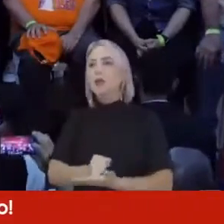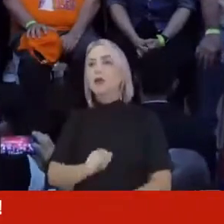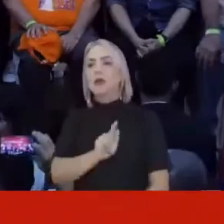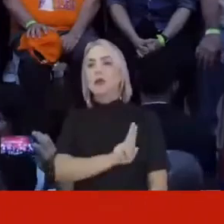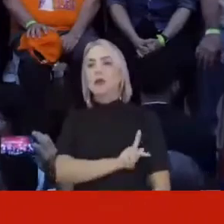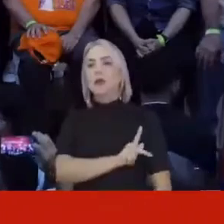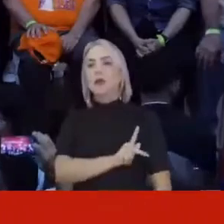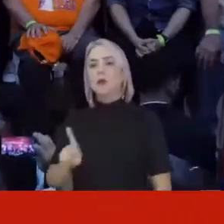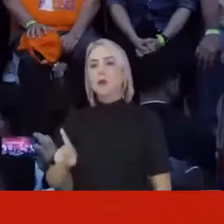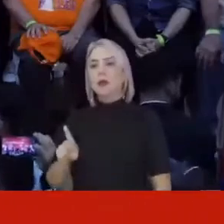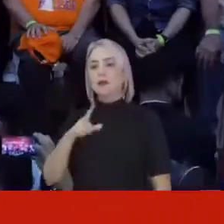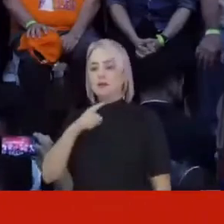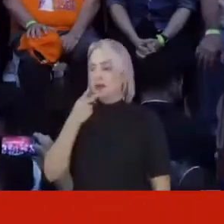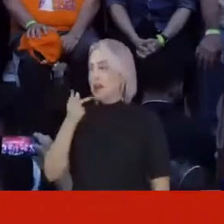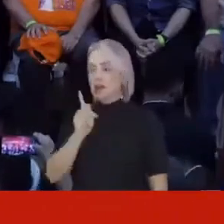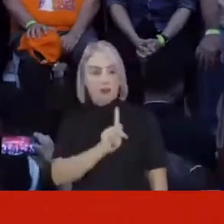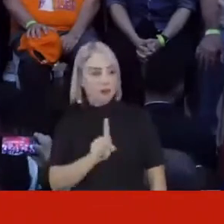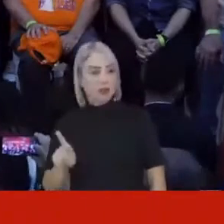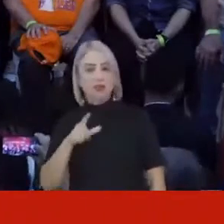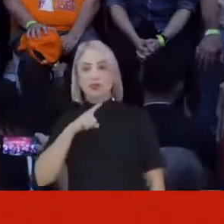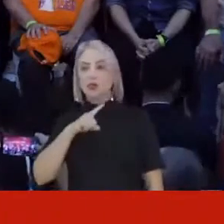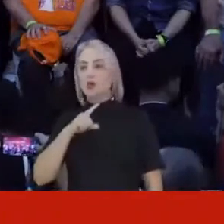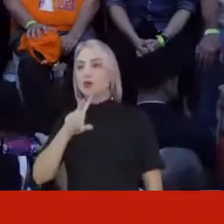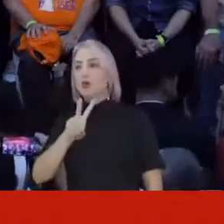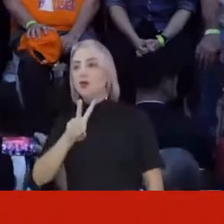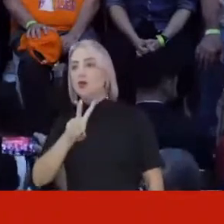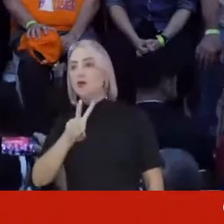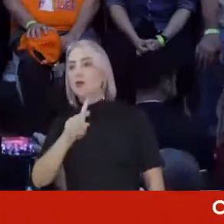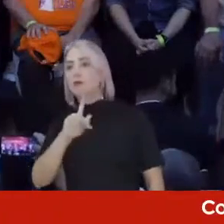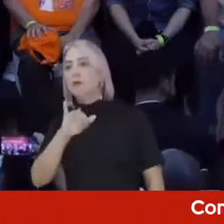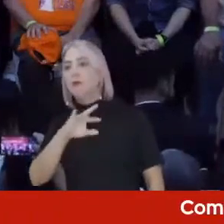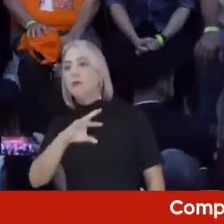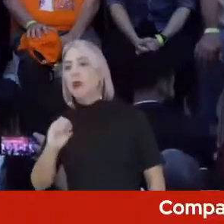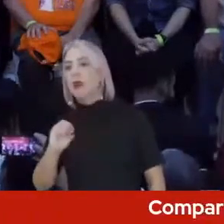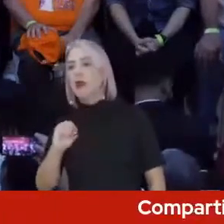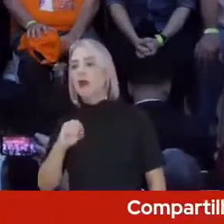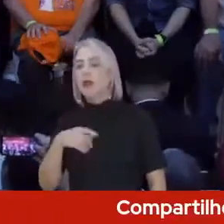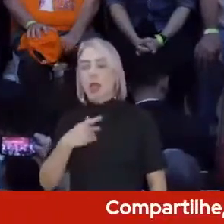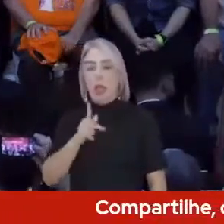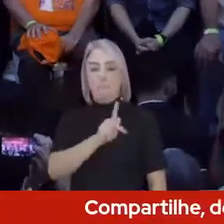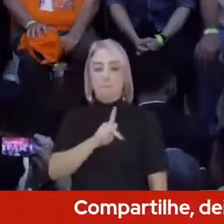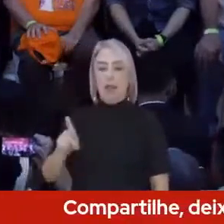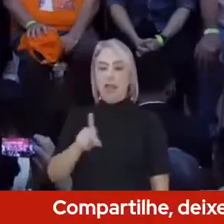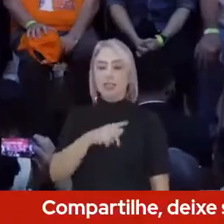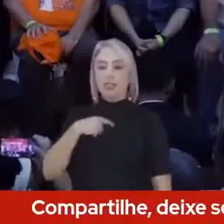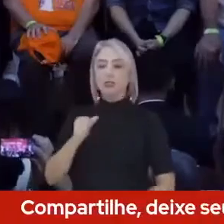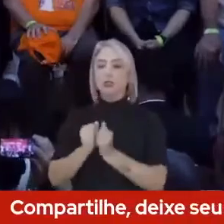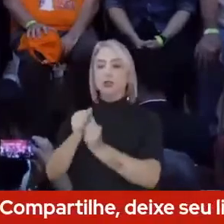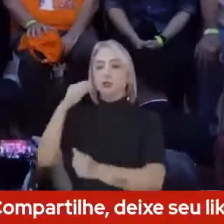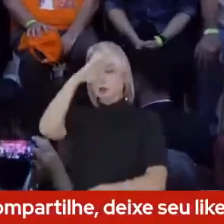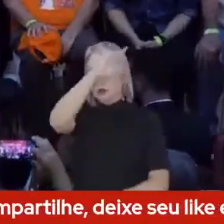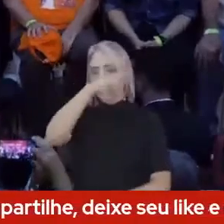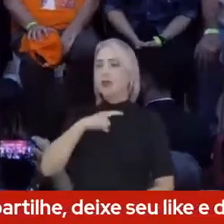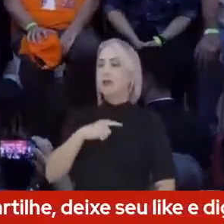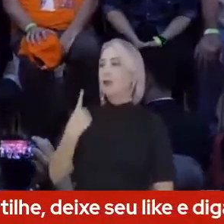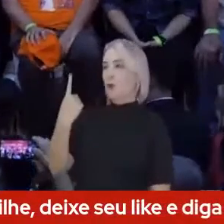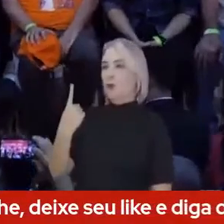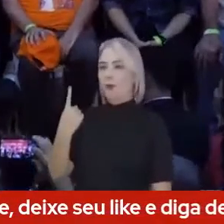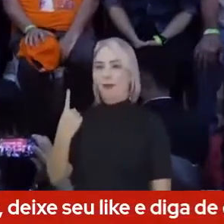você não tem pastor, tem um pastor ali, o pastor Paulo. Esse negócio de que pastor está tudo com o Bolsonaro, nós temos um.